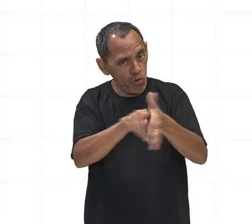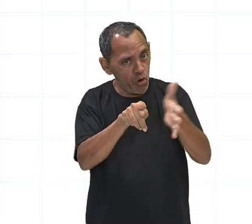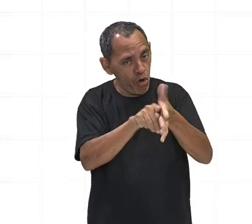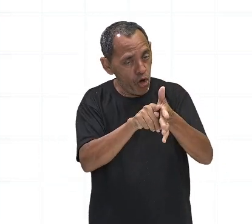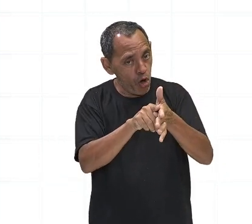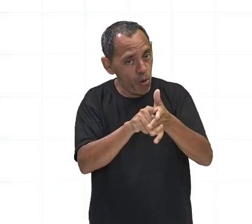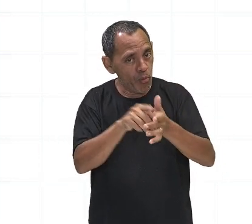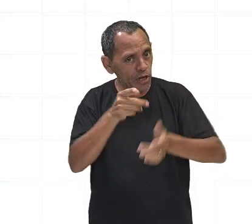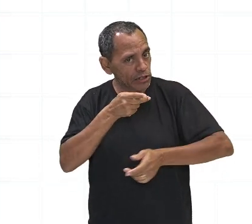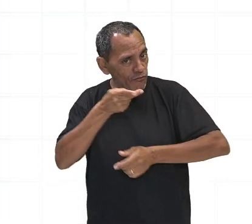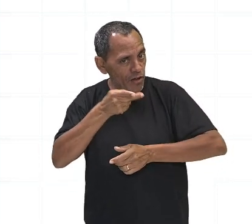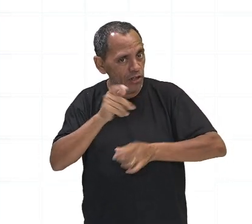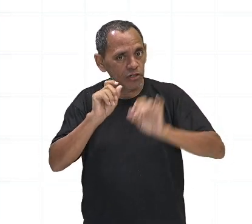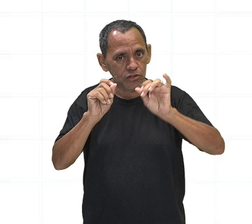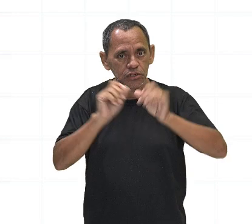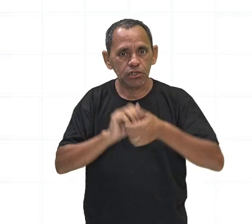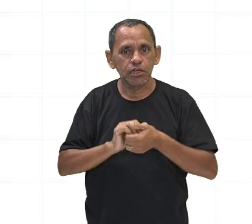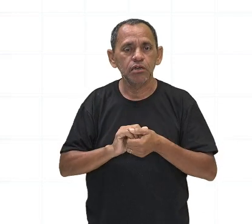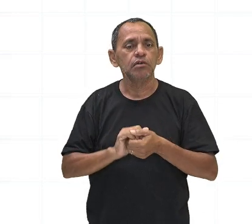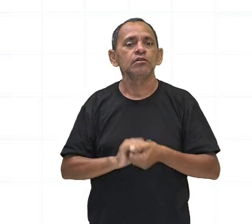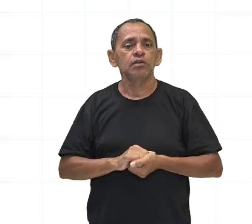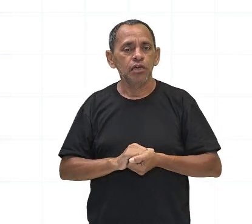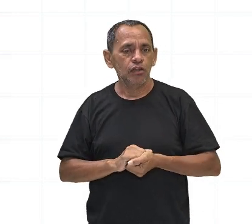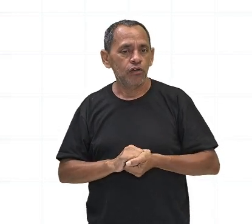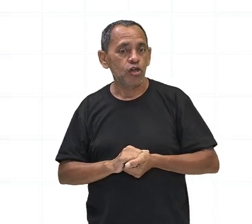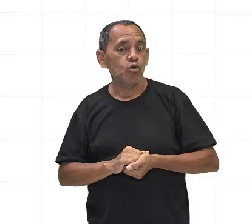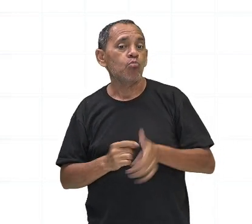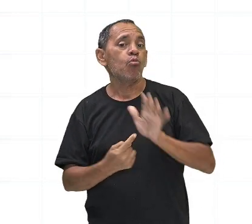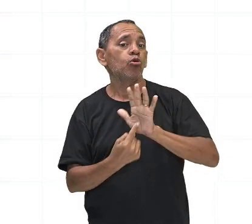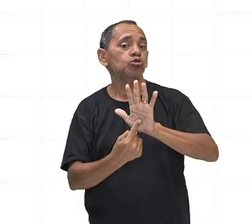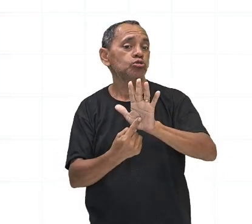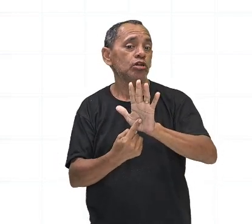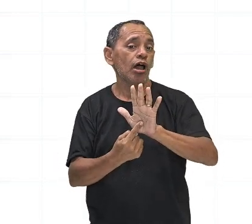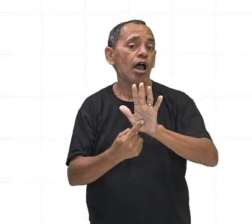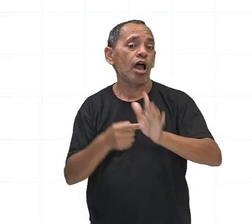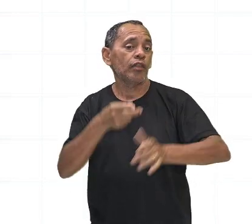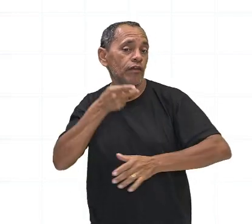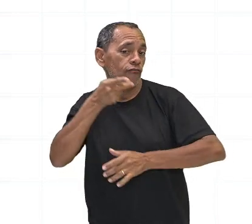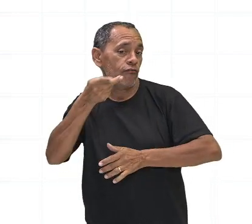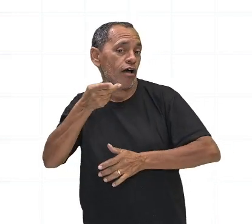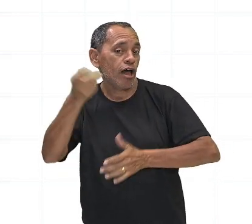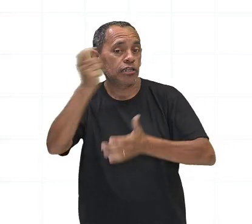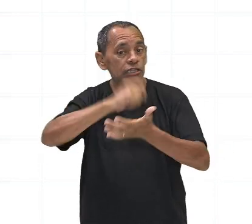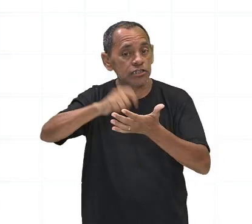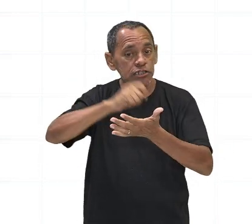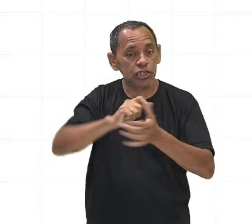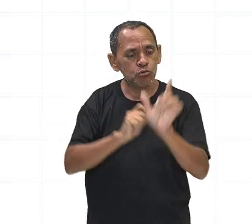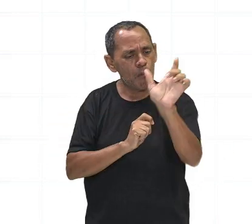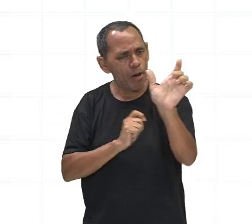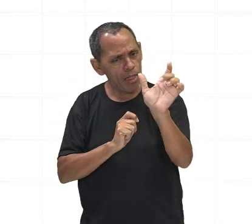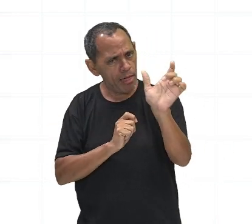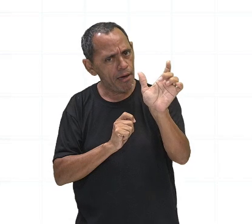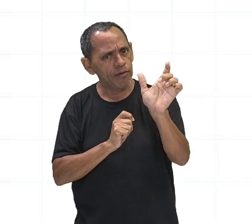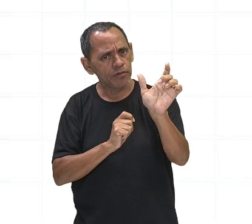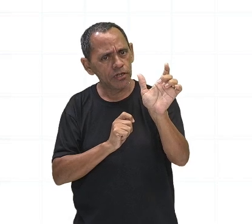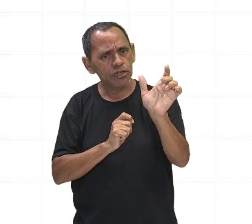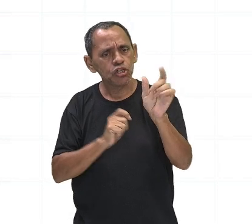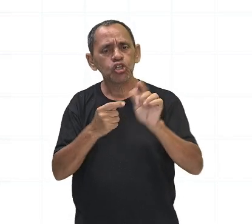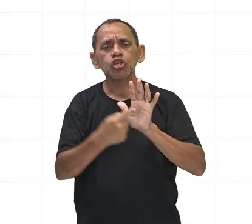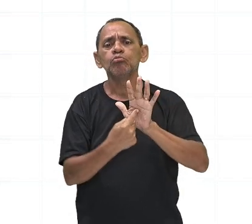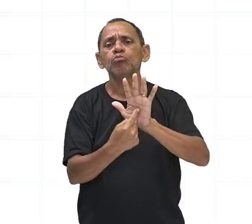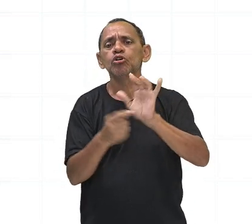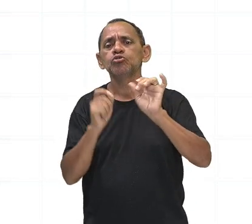manifestar, né, ali na sua fala, na sua escrita, uma palavra ou um elemento gramatical que mostra